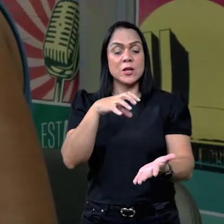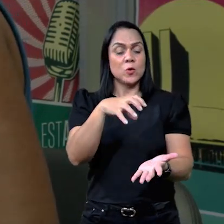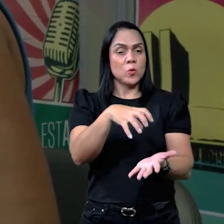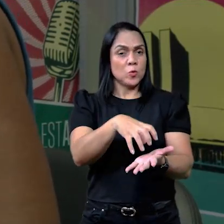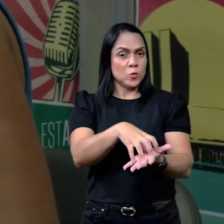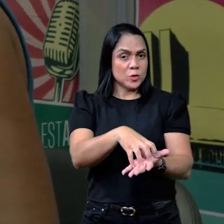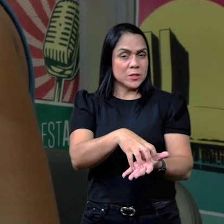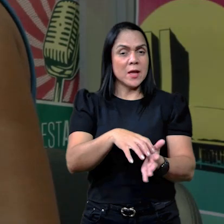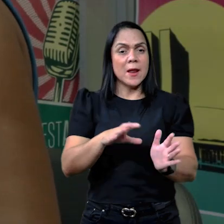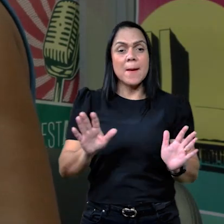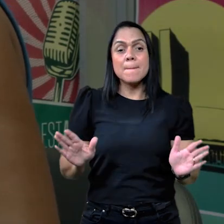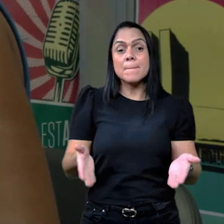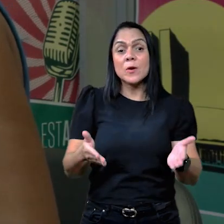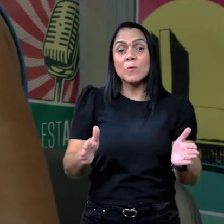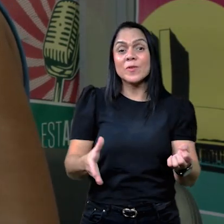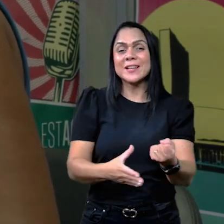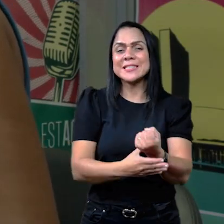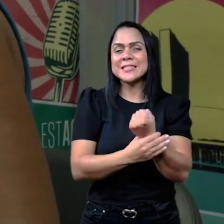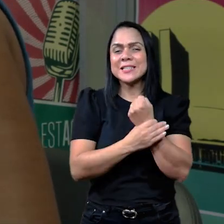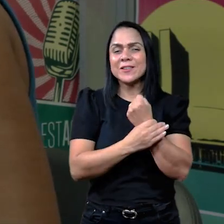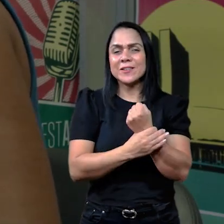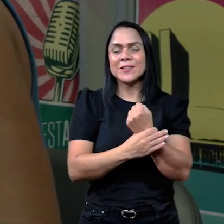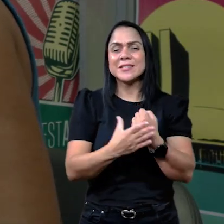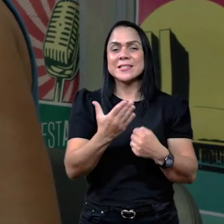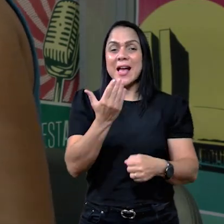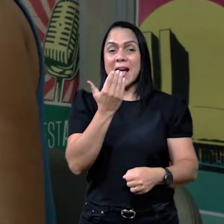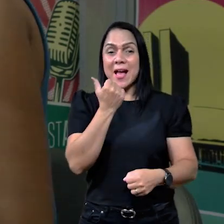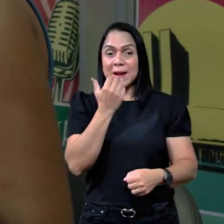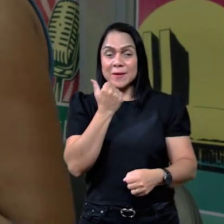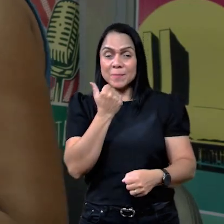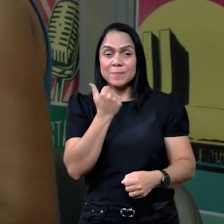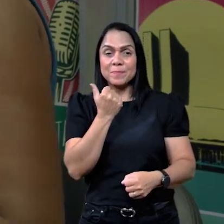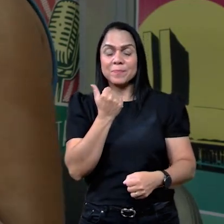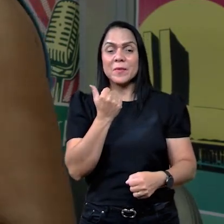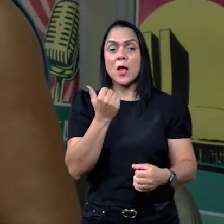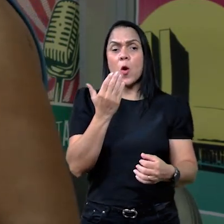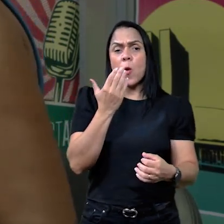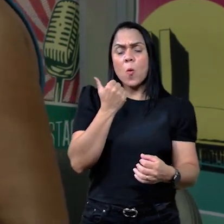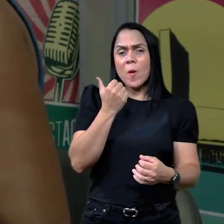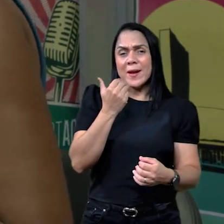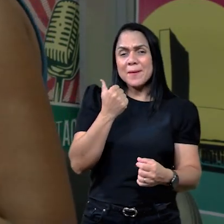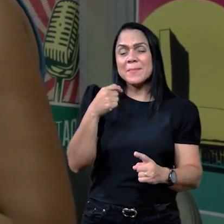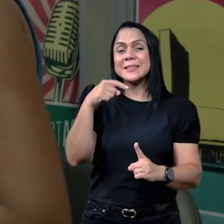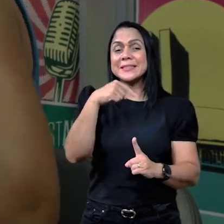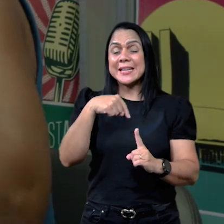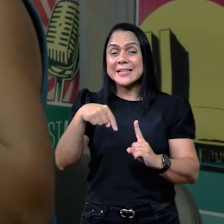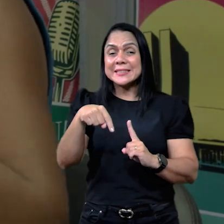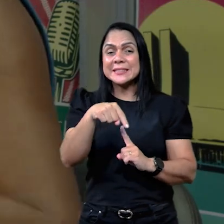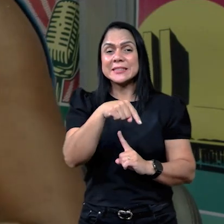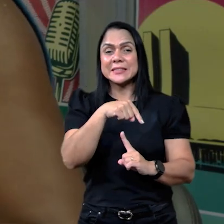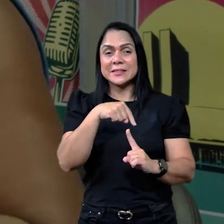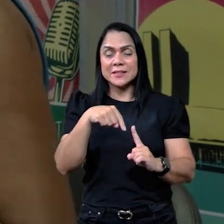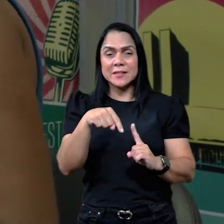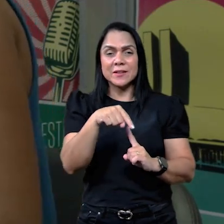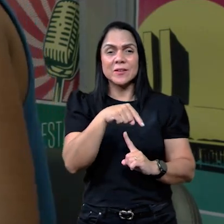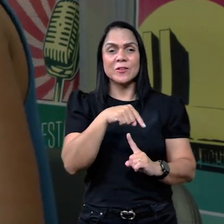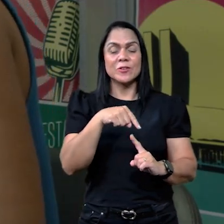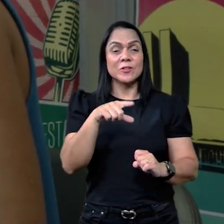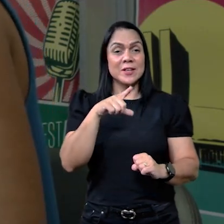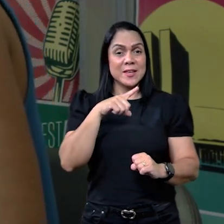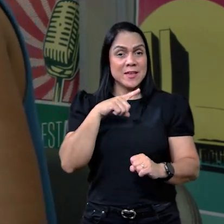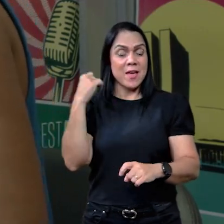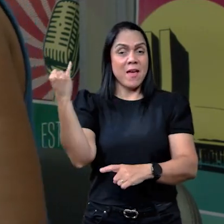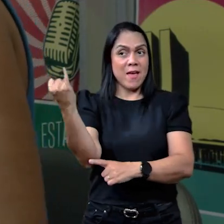exemplo, na promoção da segurança alimentar, considerando que o alimento ele é sagrado, o alimento ele